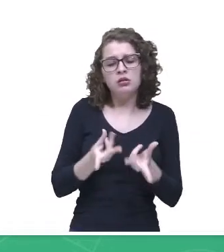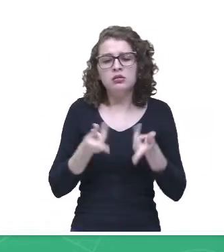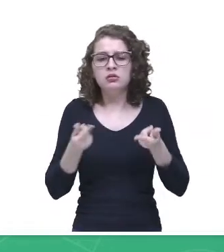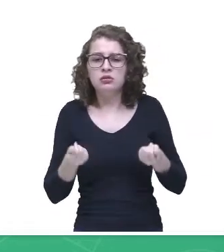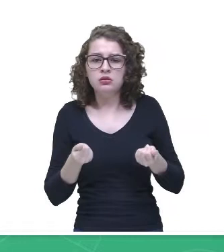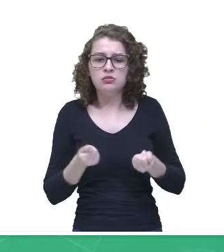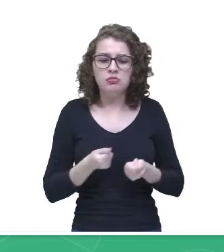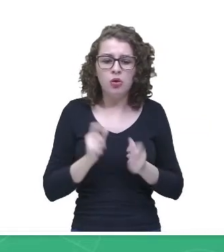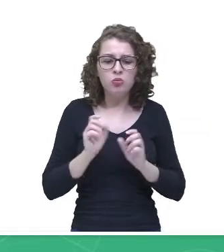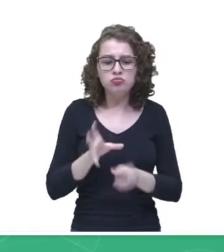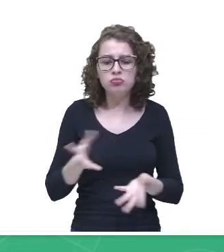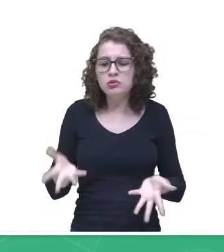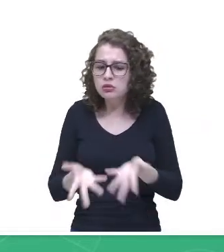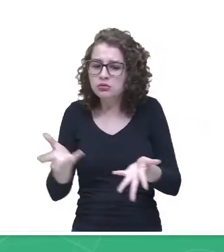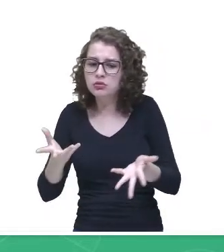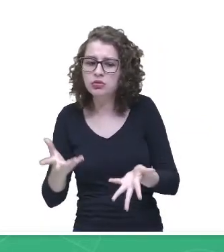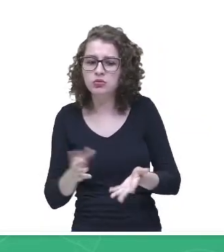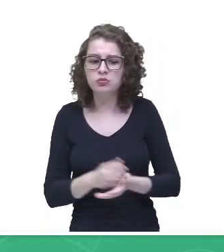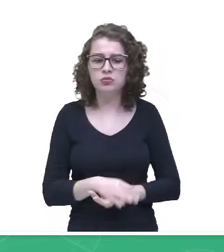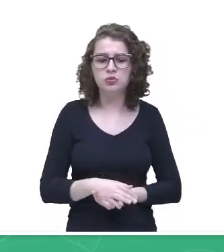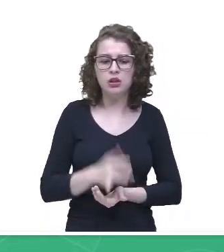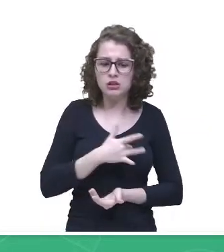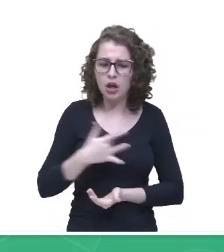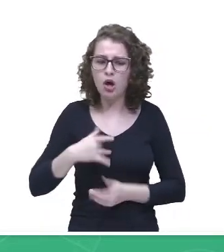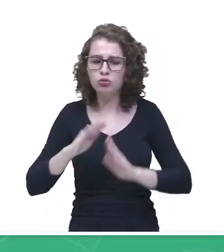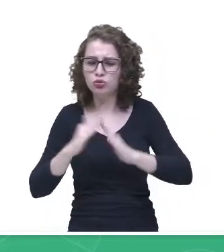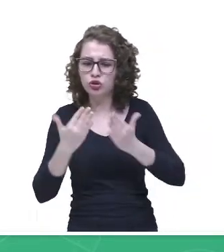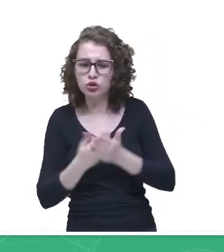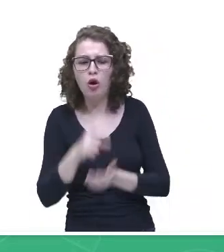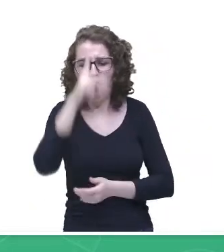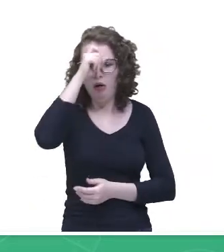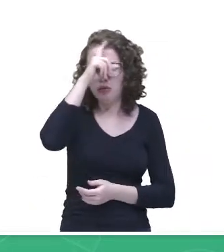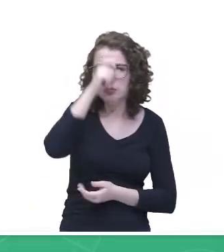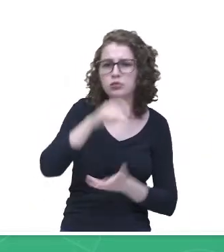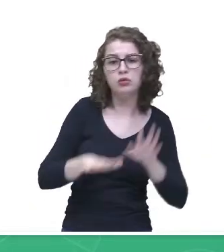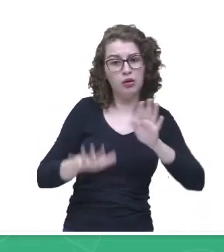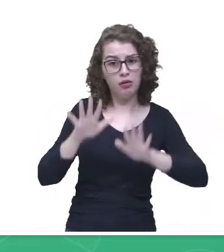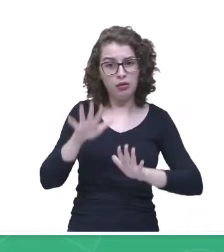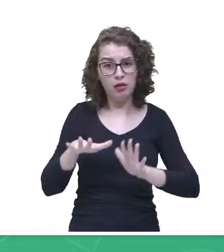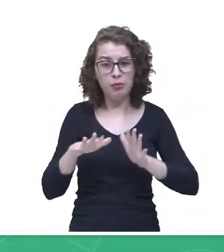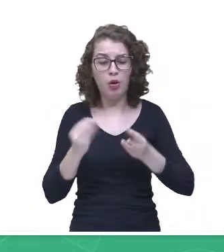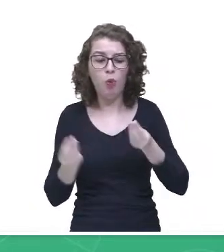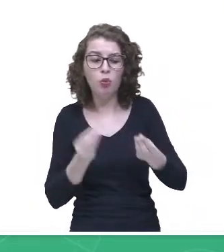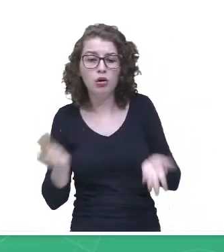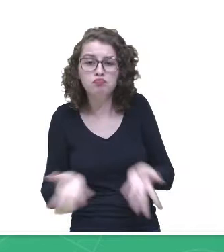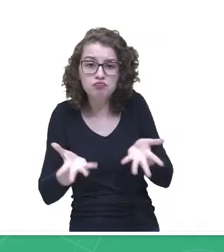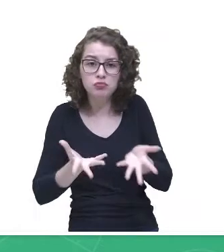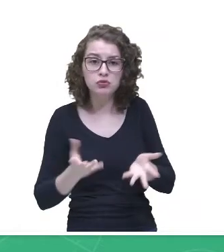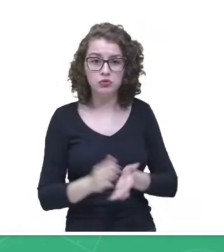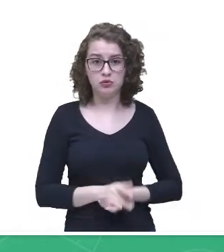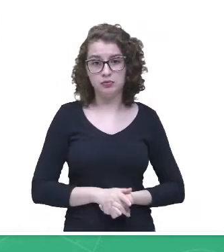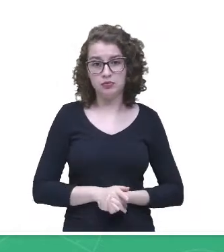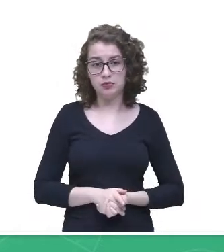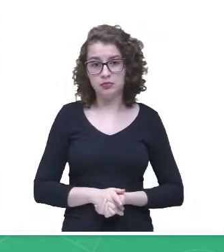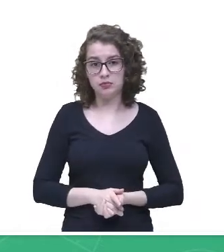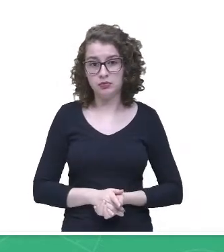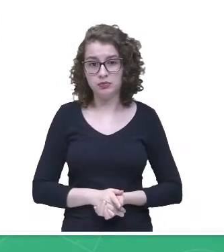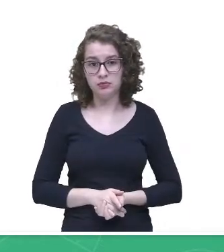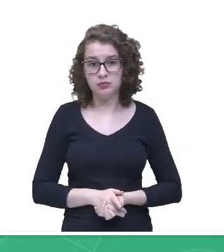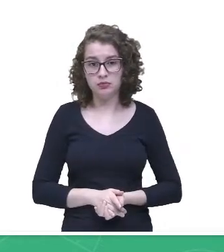bens e serviços, né, que essas cidades vão ter, elas têm aí uma classificação, tá